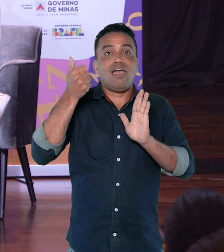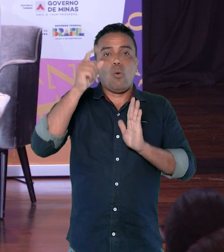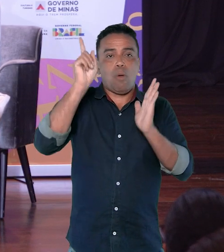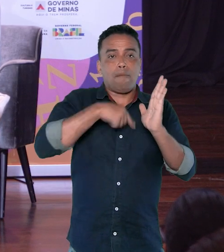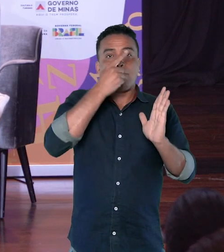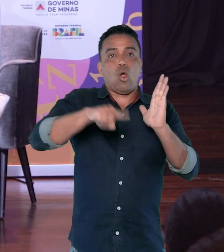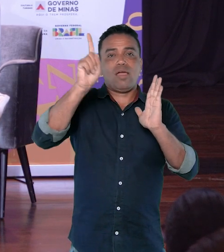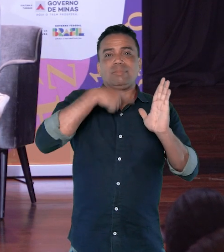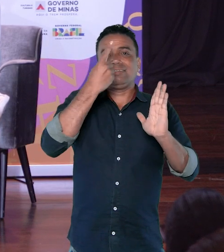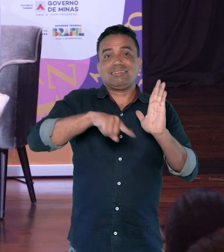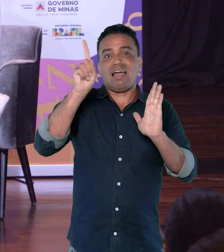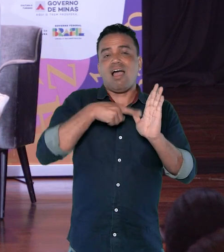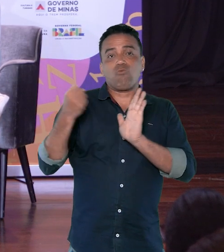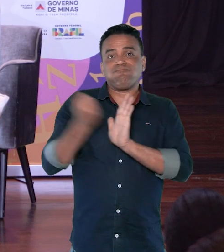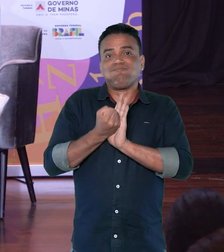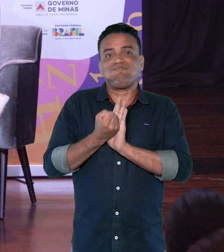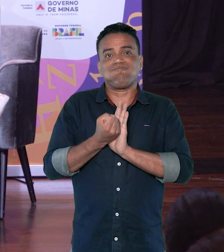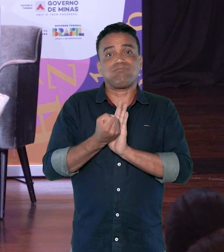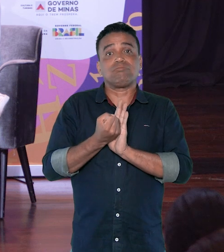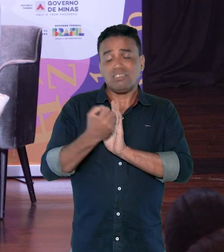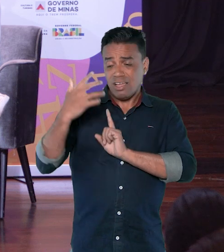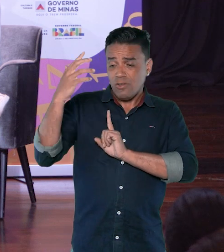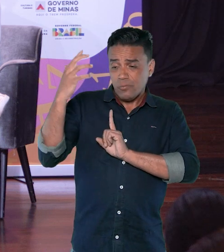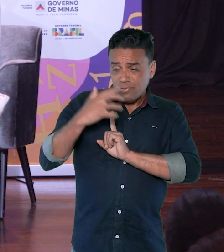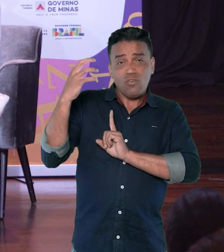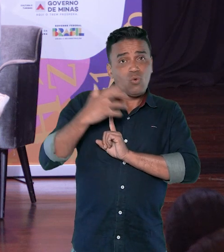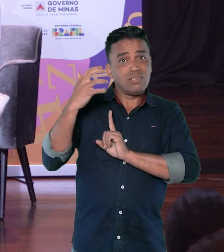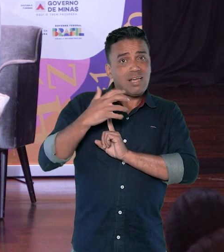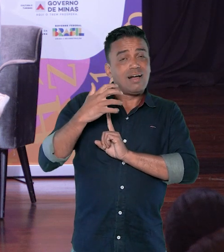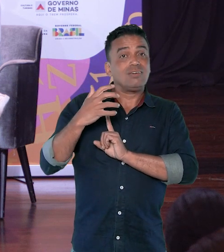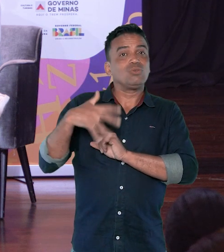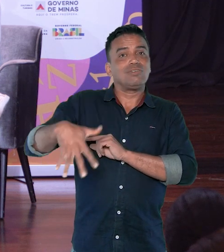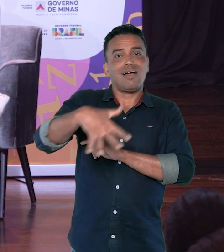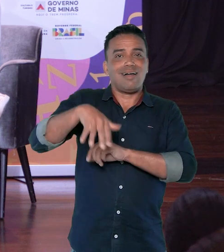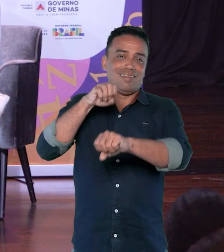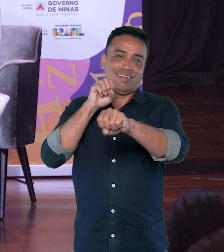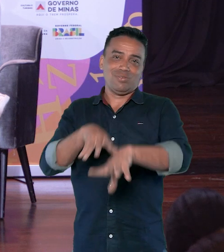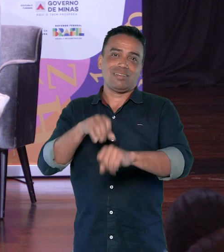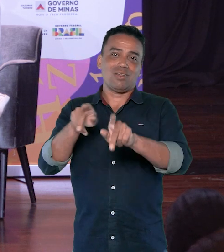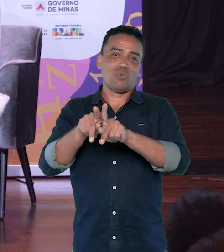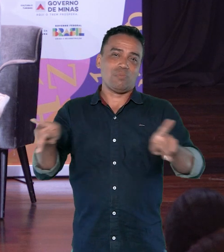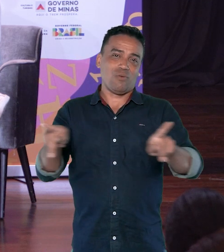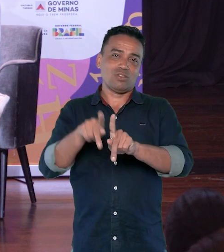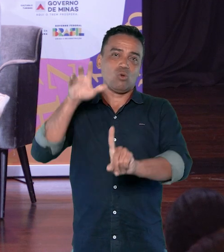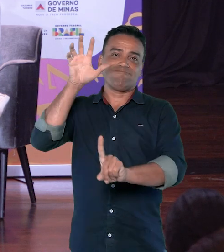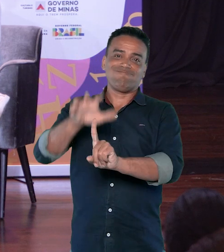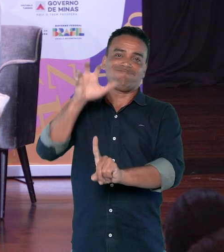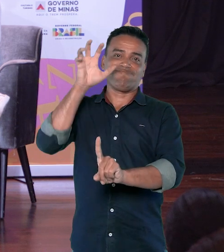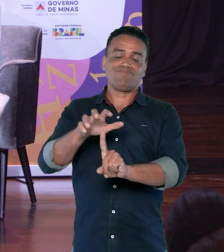simbólica e que tem influenciado na prática dos professores, né?